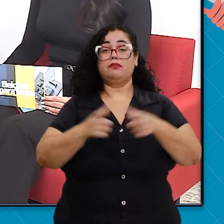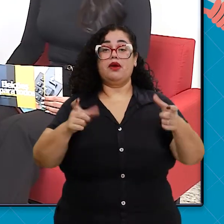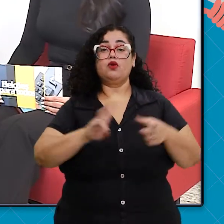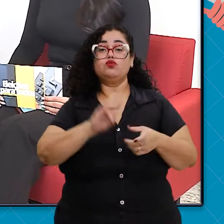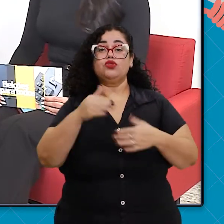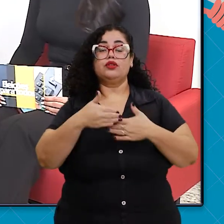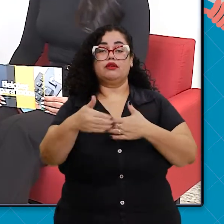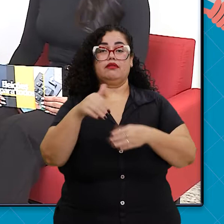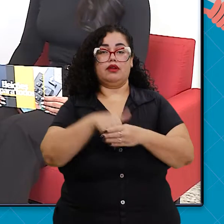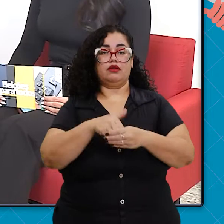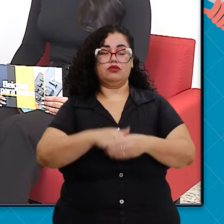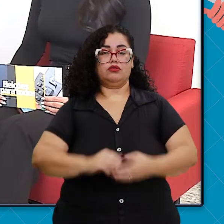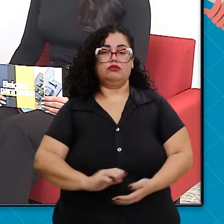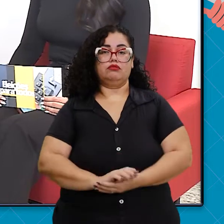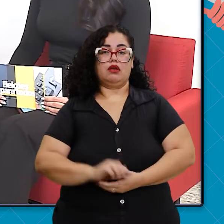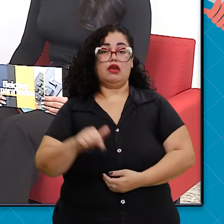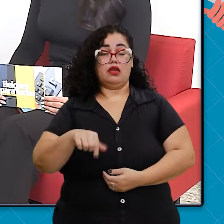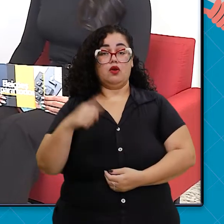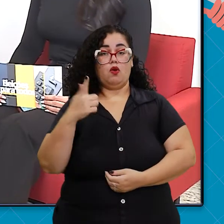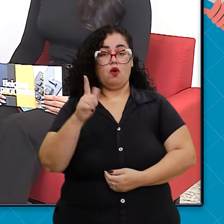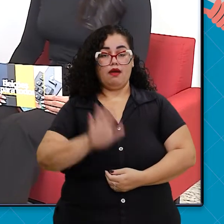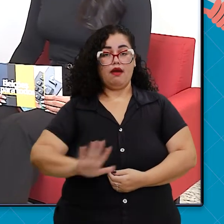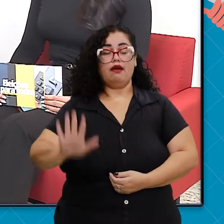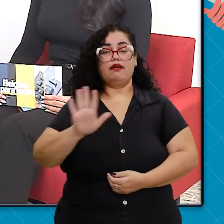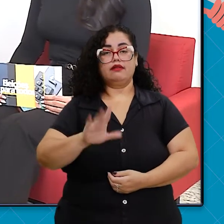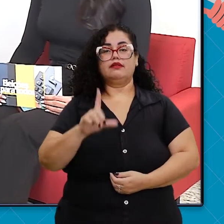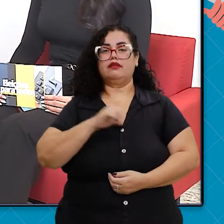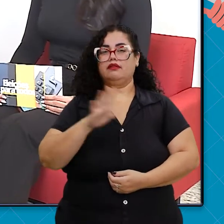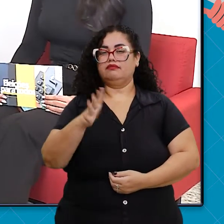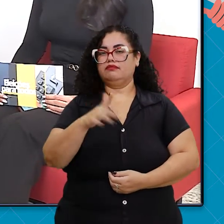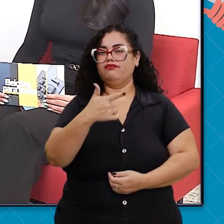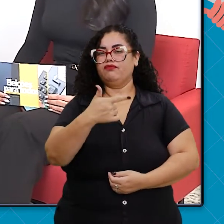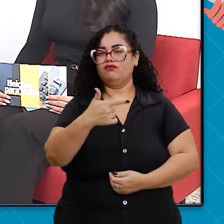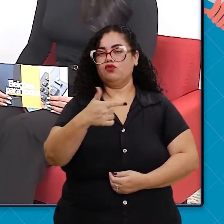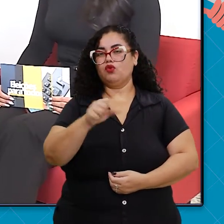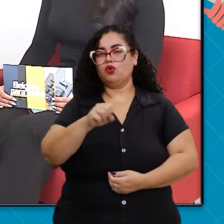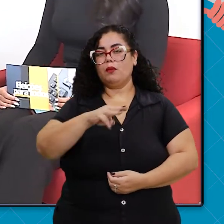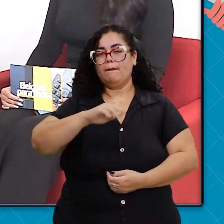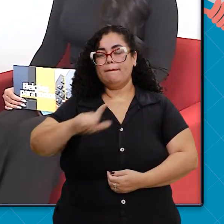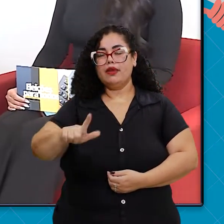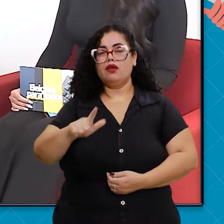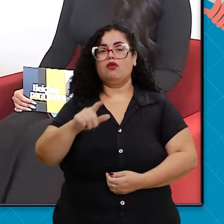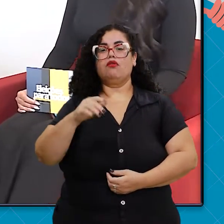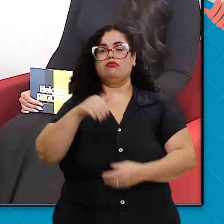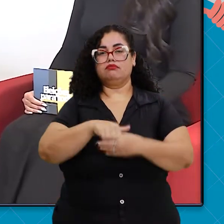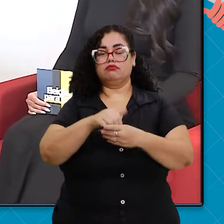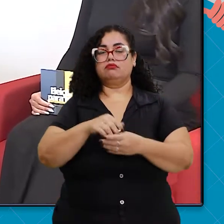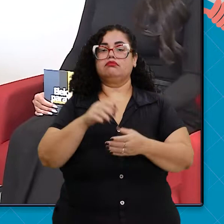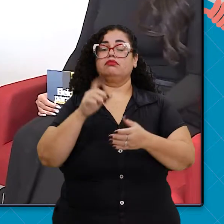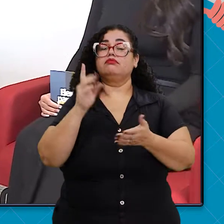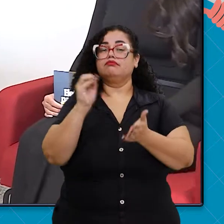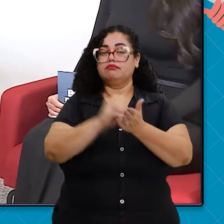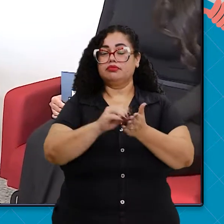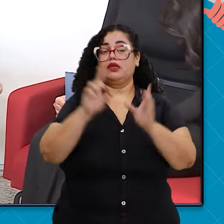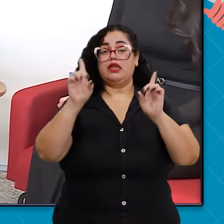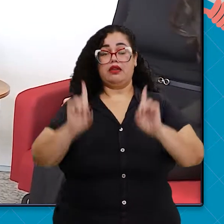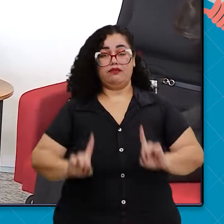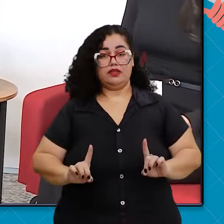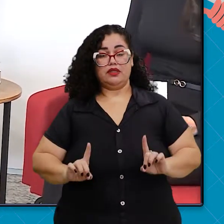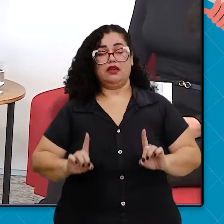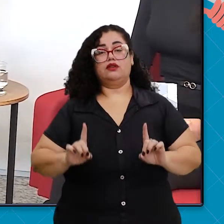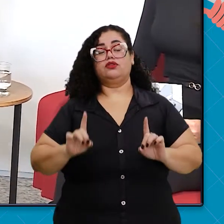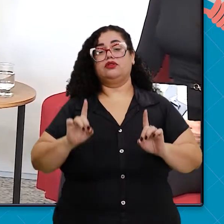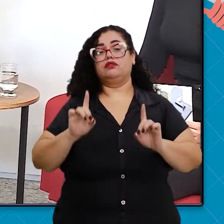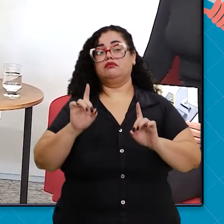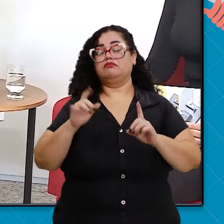no dia das eleições? No estado de Goiás, nós temos cerca de 28 mil eleitores que se declararam deficientes físicos ou que